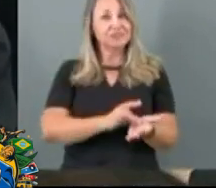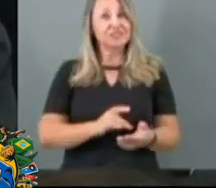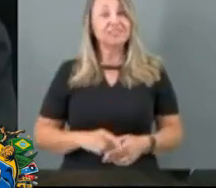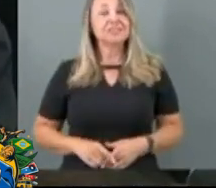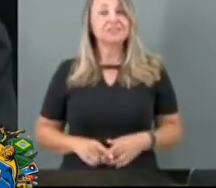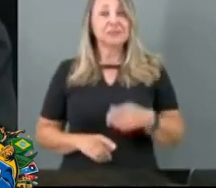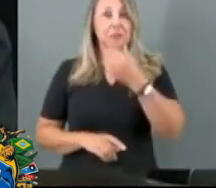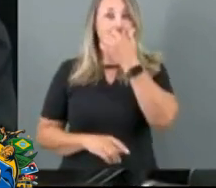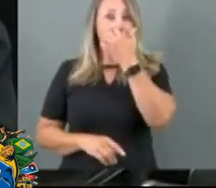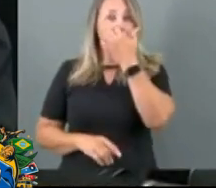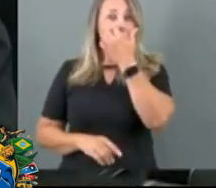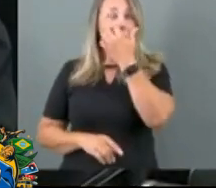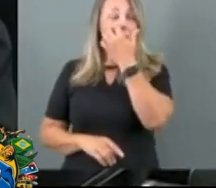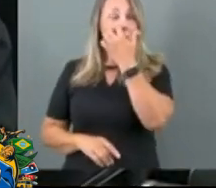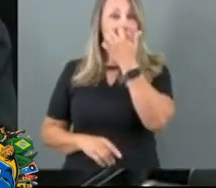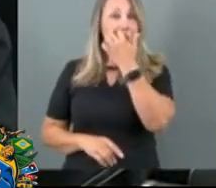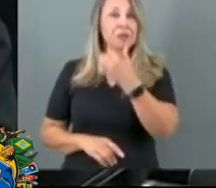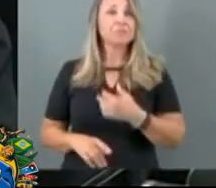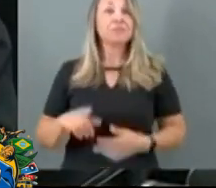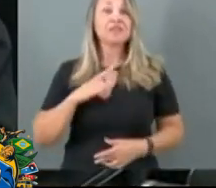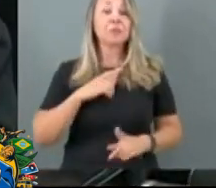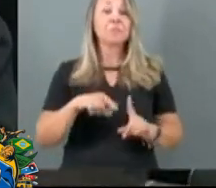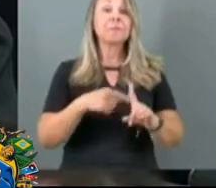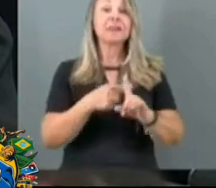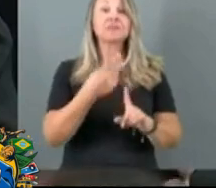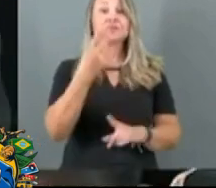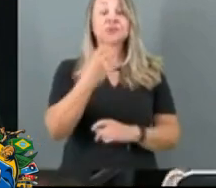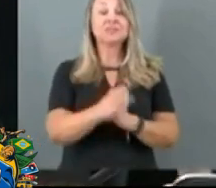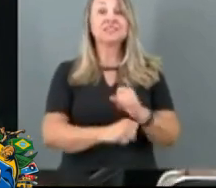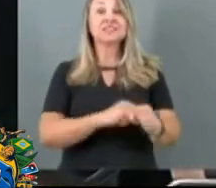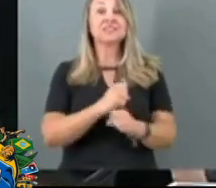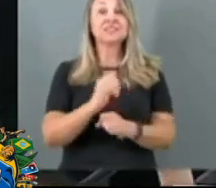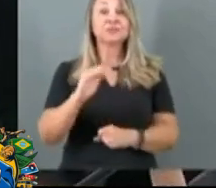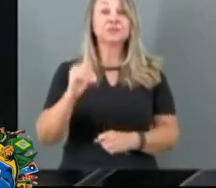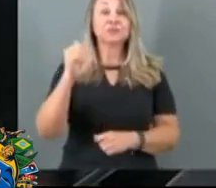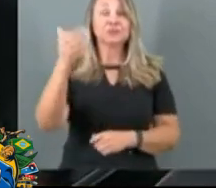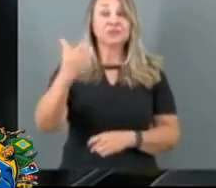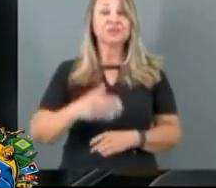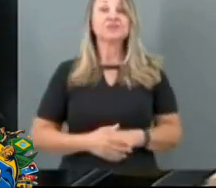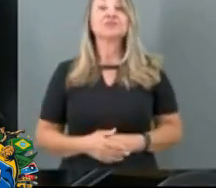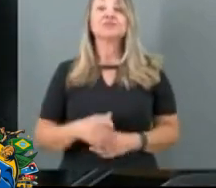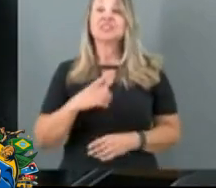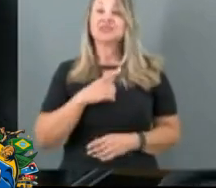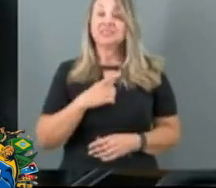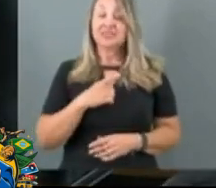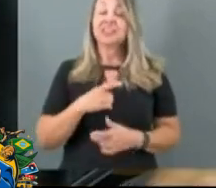anos ainda, senadora Damares, no próximo. Então o senhor vai ser um homem sortudo.